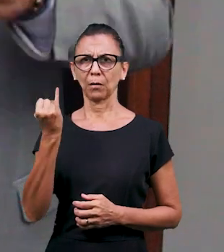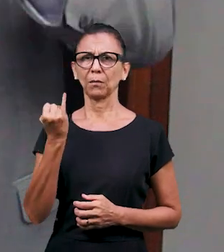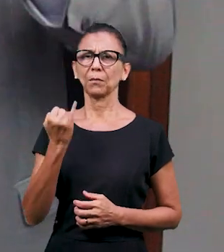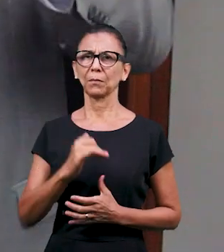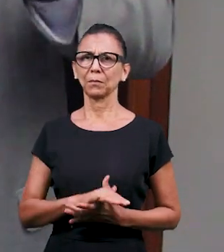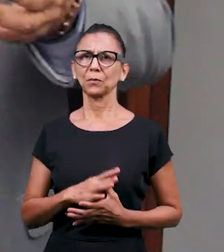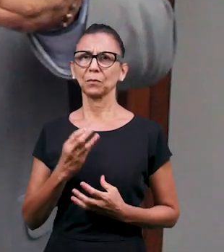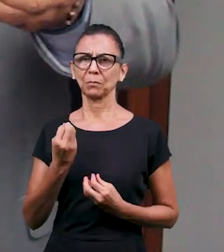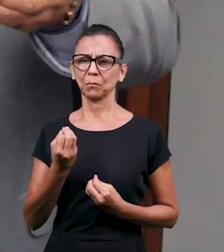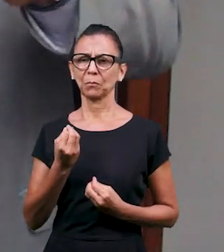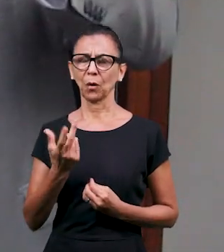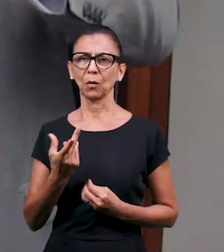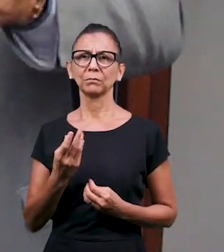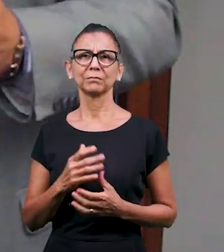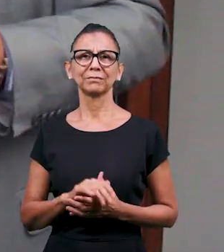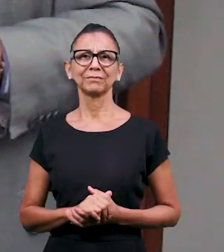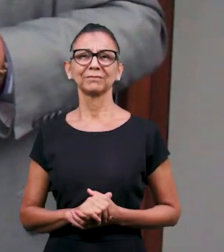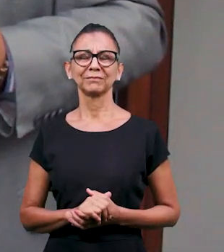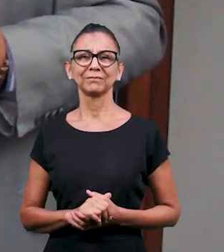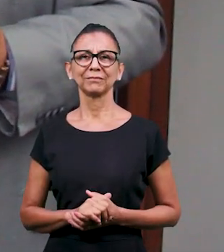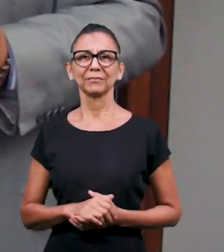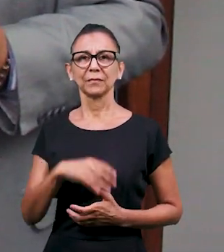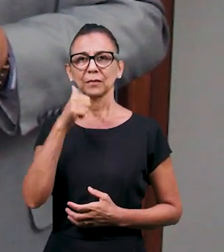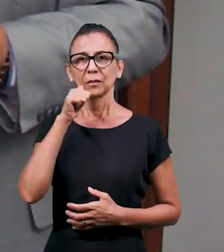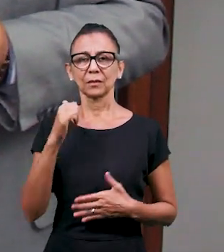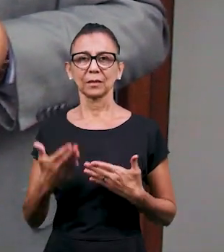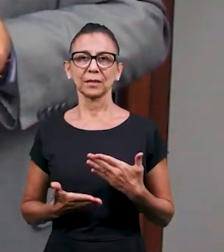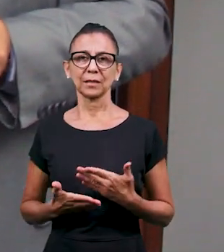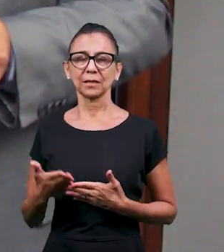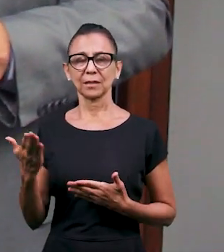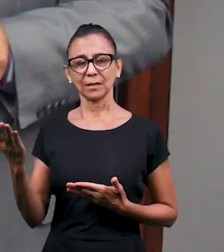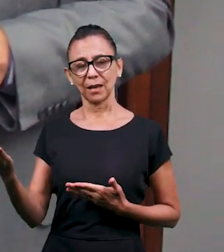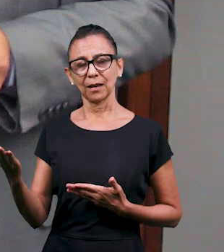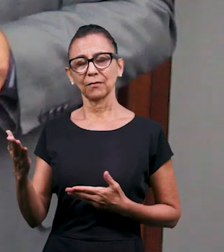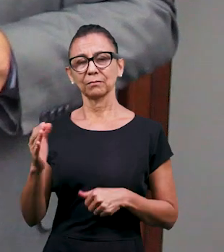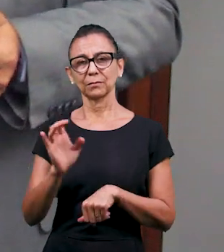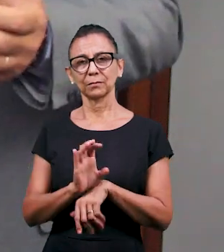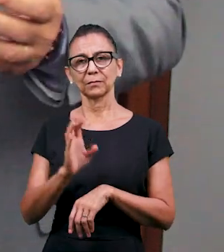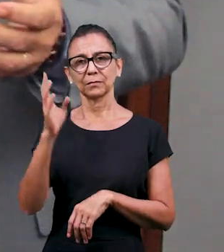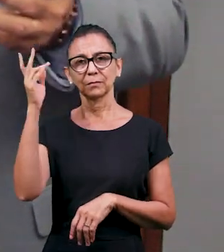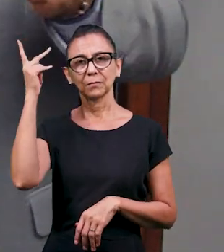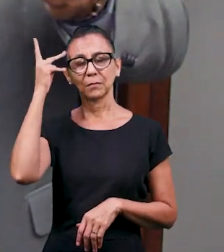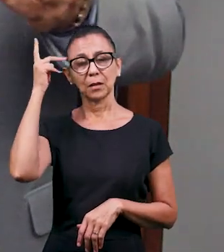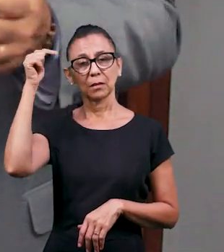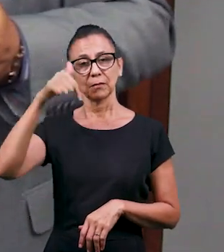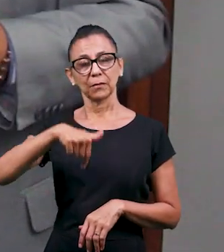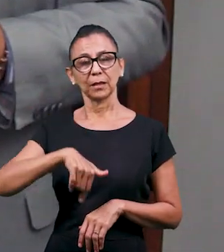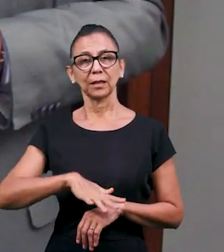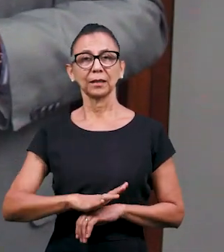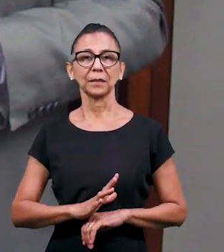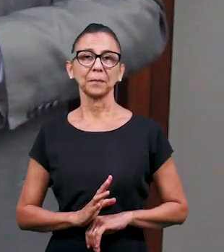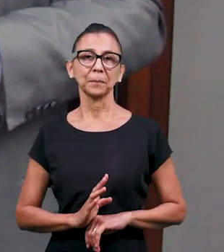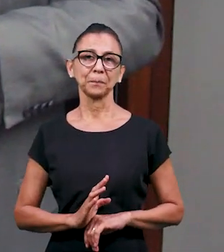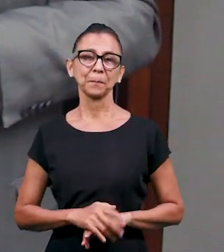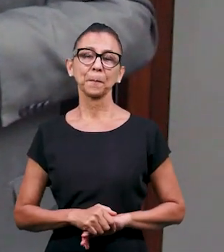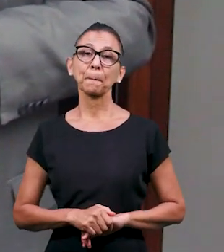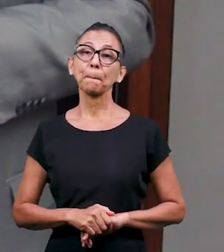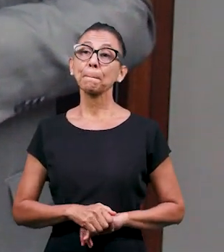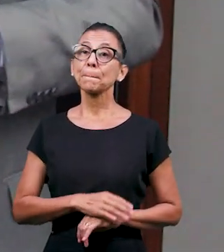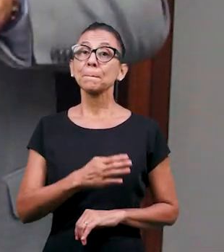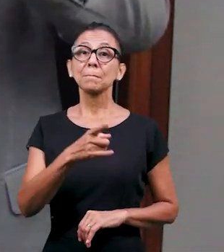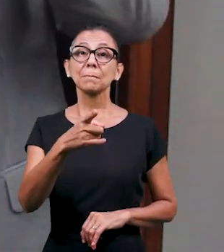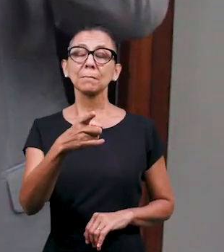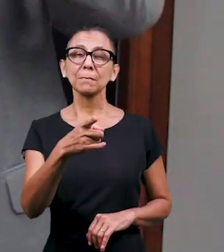relevante e cativante, né? E com a participação da nossa querida irmã Elaine, ali de São Paulo, que esteve conosco aqui ao longo do